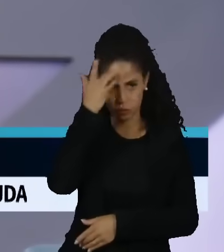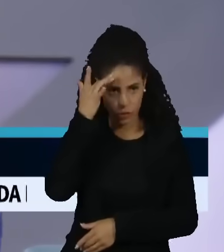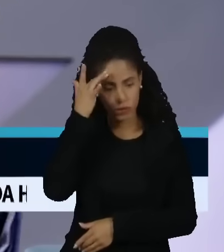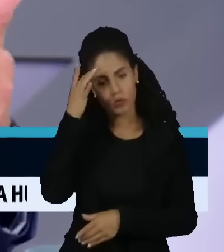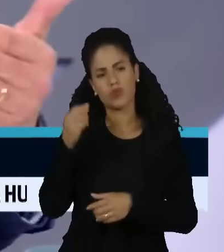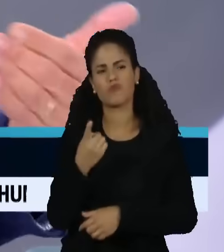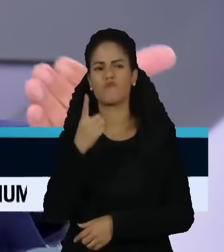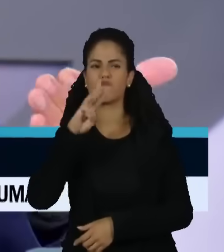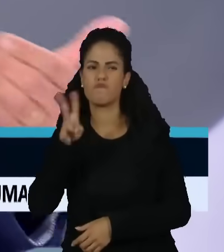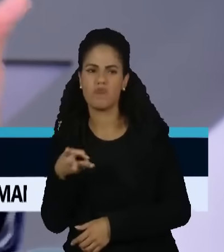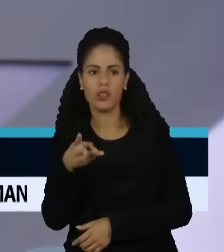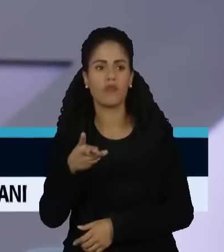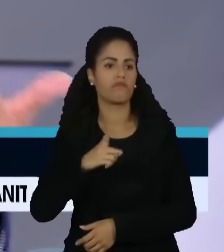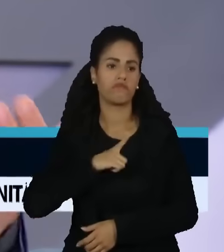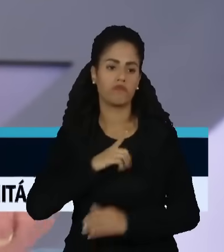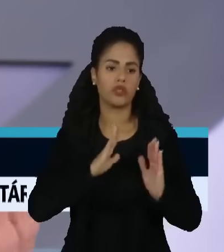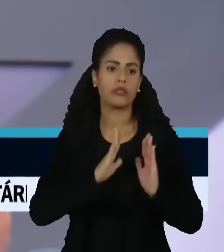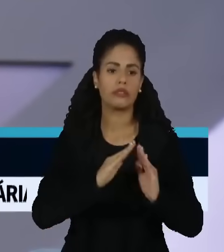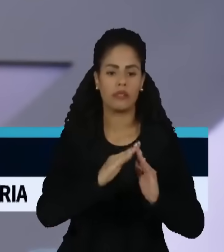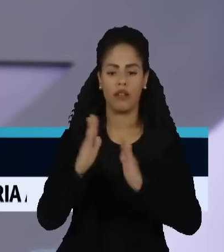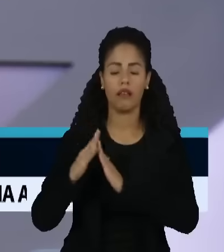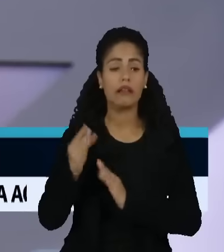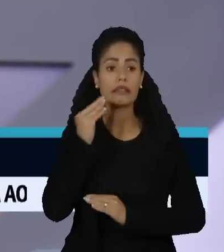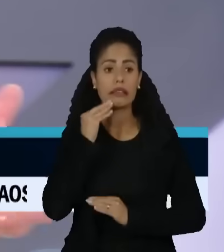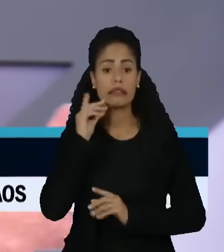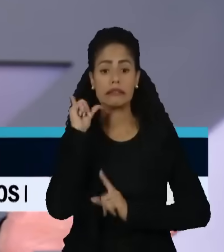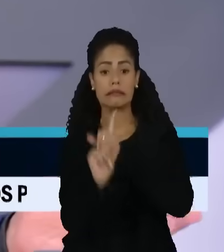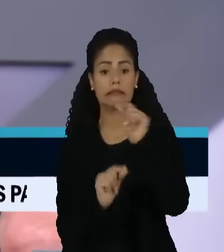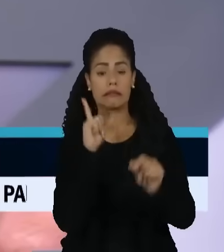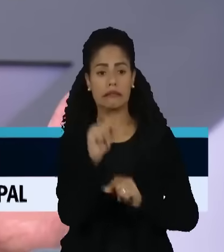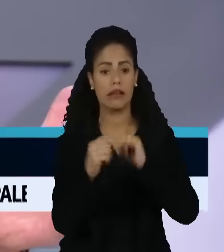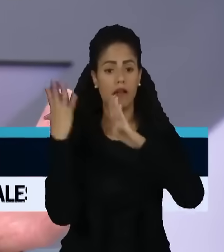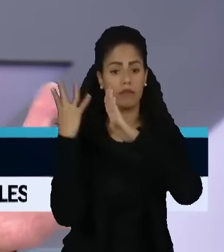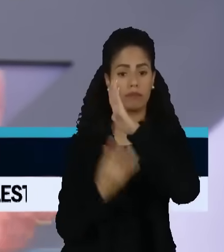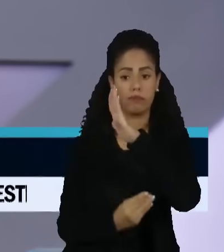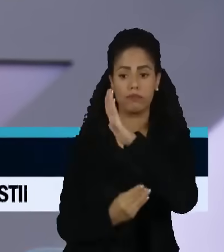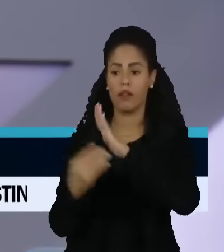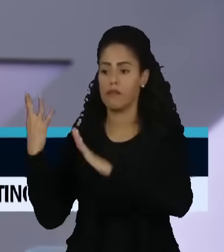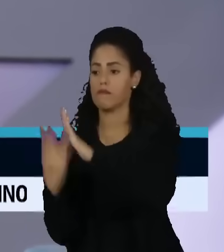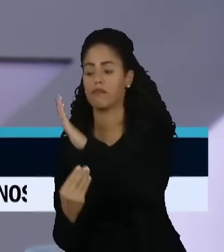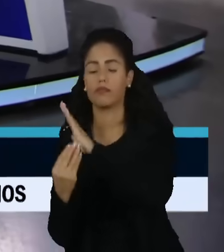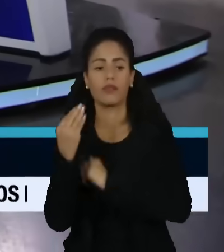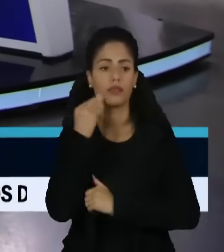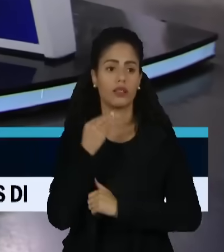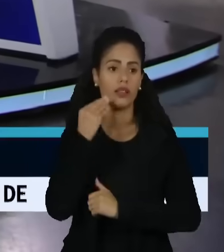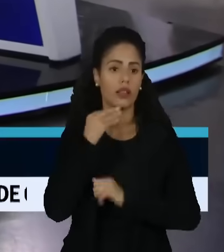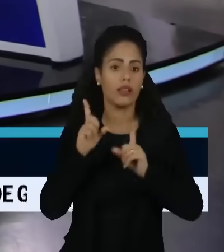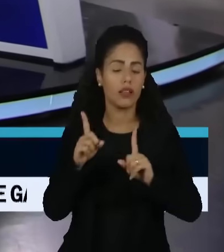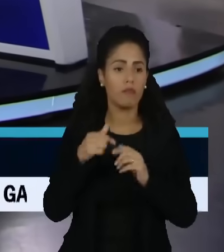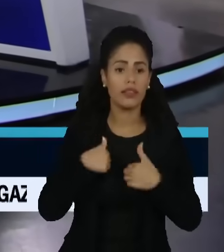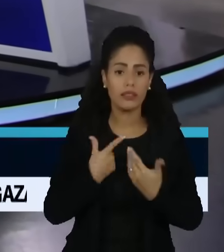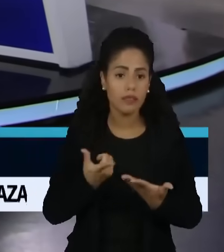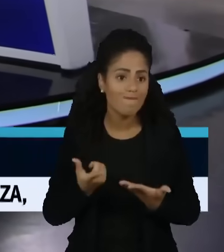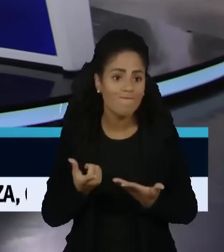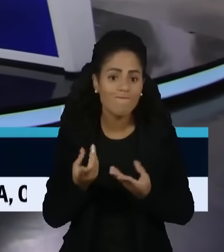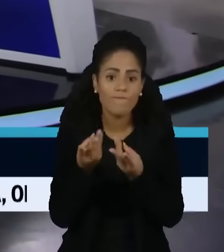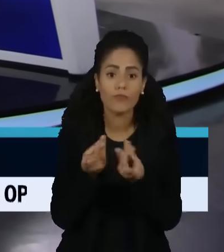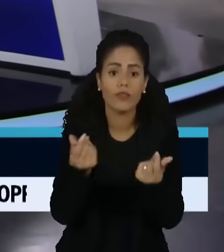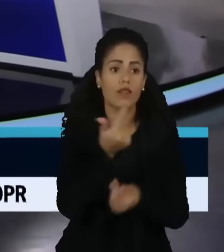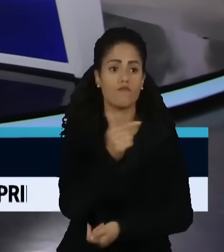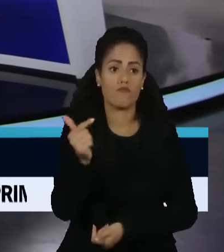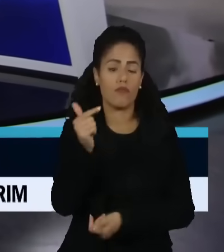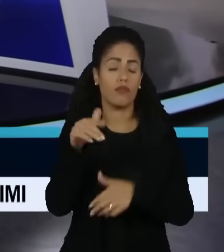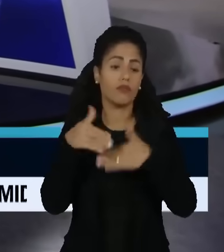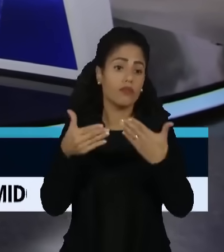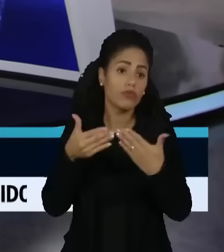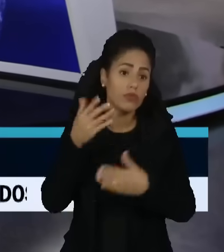milhão de pessoas tente fugir, tente se refugiar de alguma forma sem as mínimas condições. Quer dizer, a gente